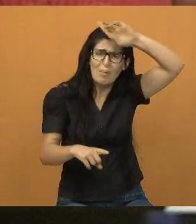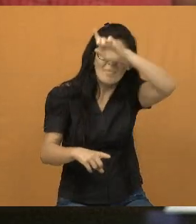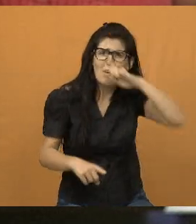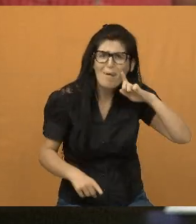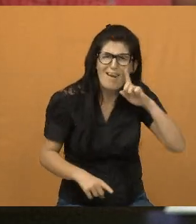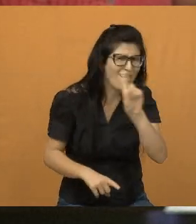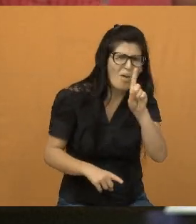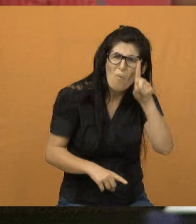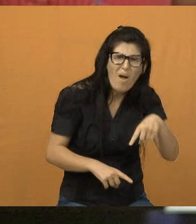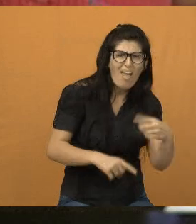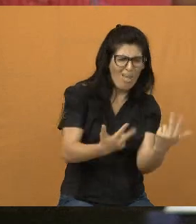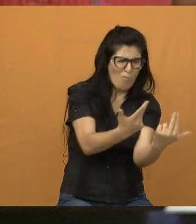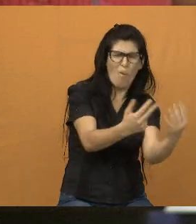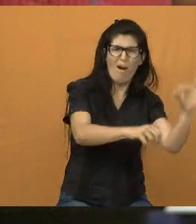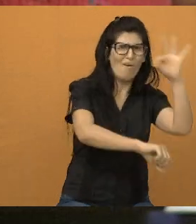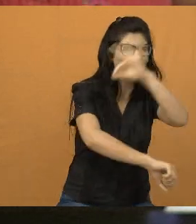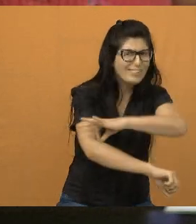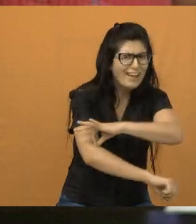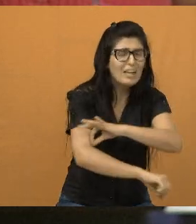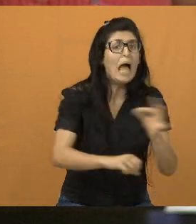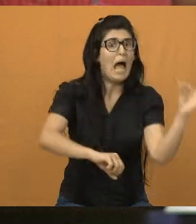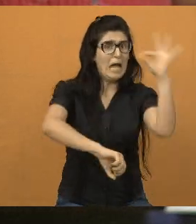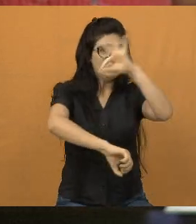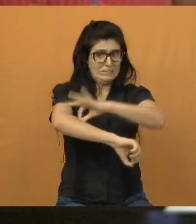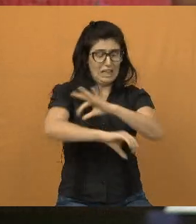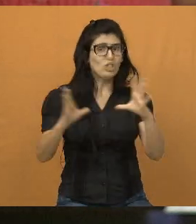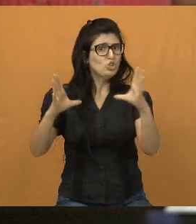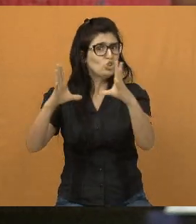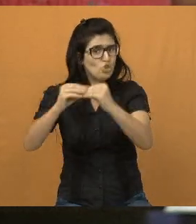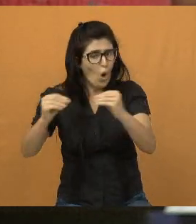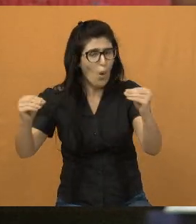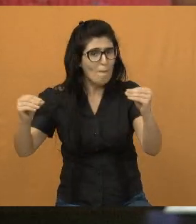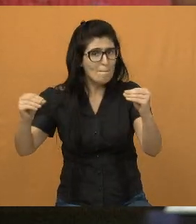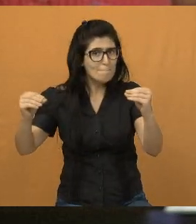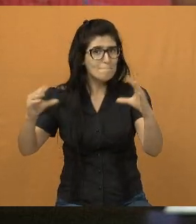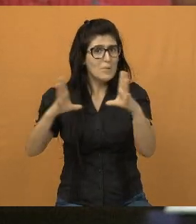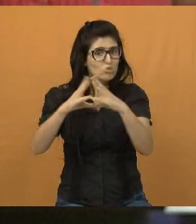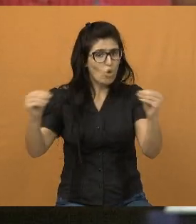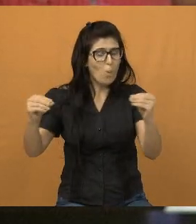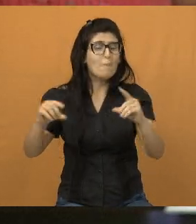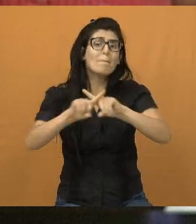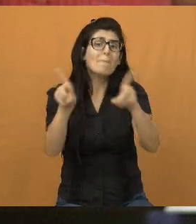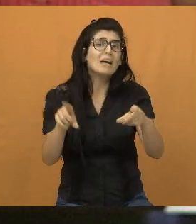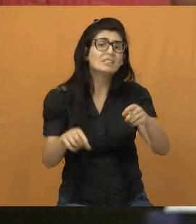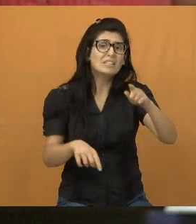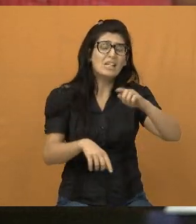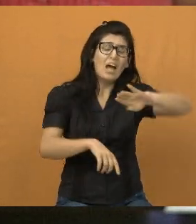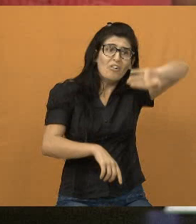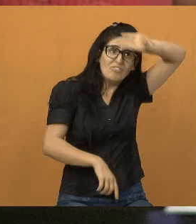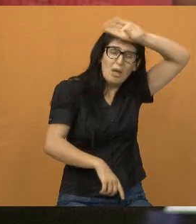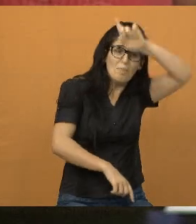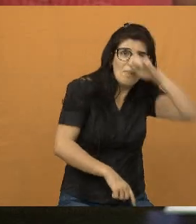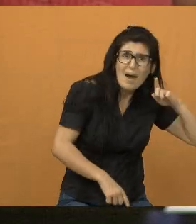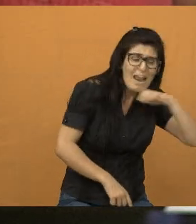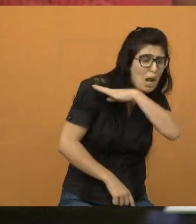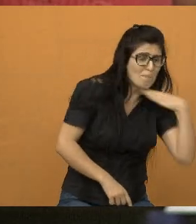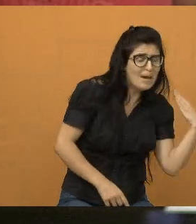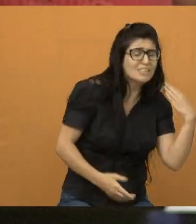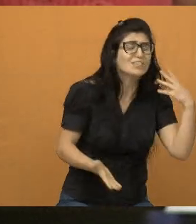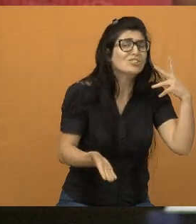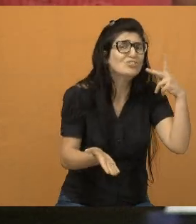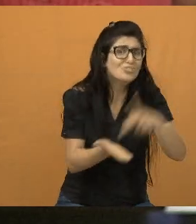como a dengue. A dengue passa, é dolorida e tudo mais, mas a febre amarela mata com